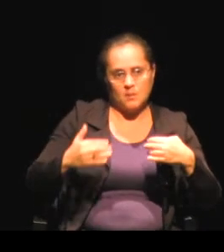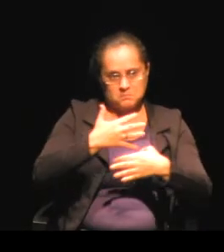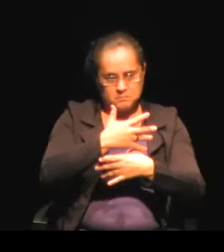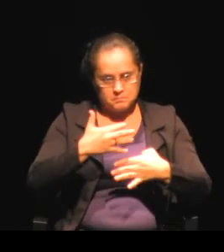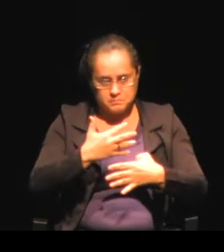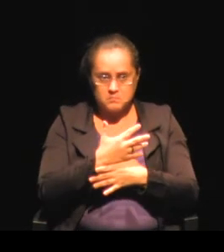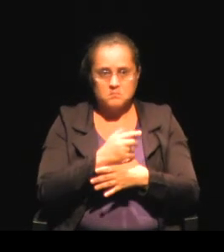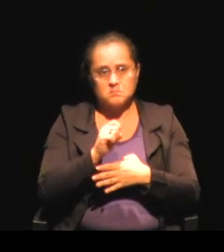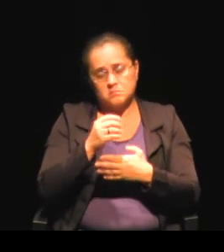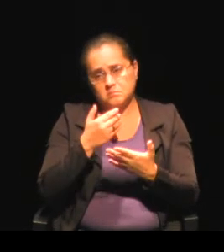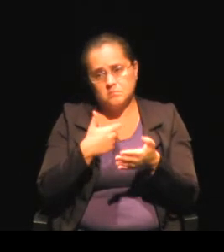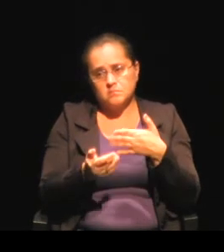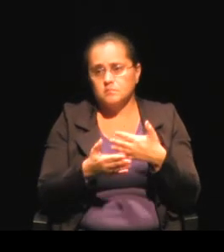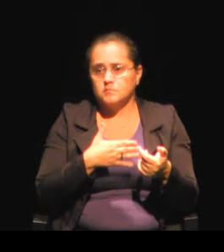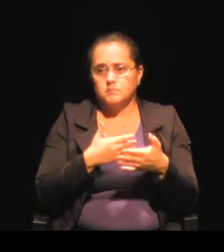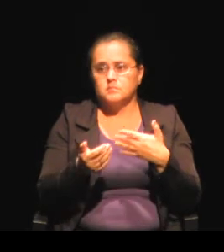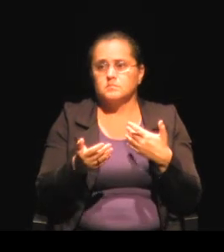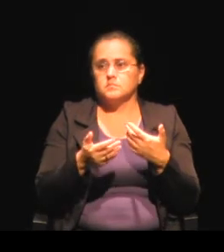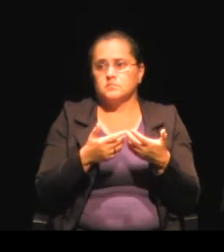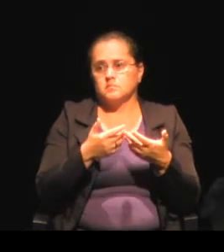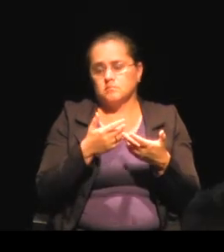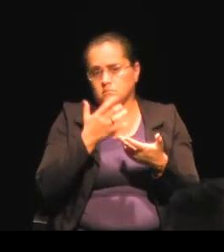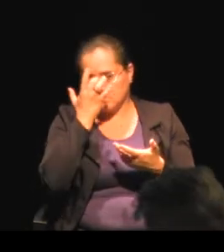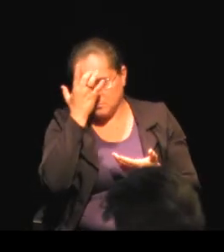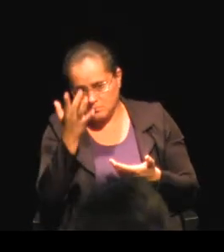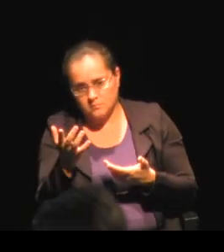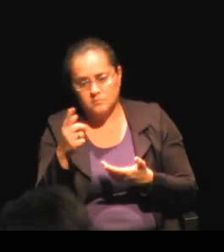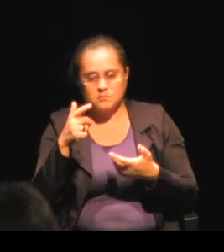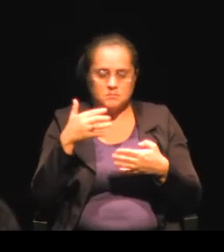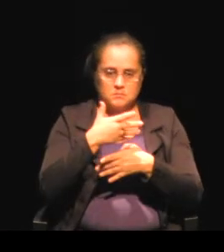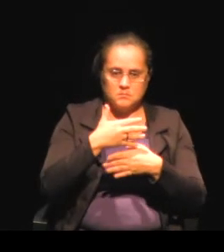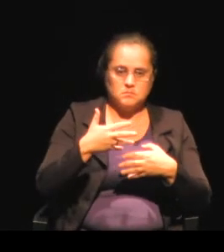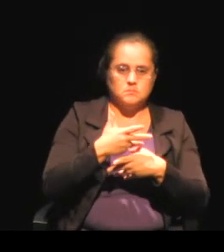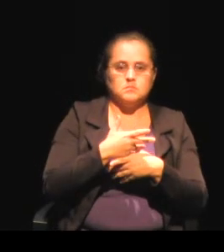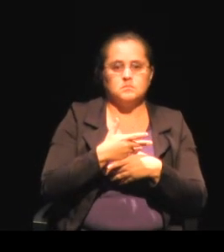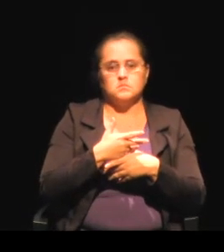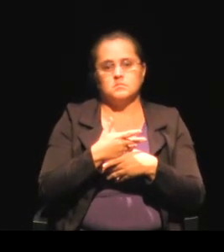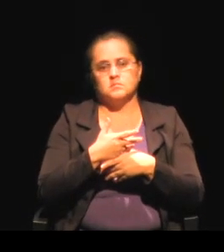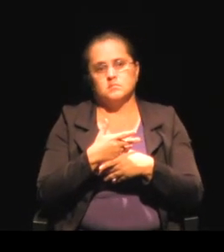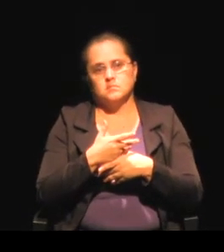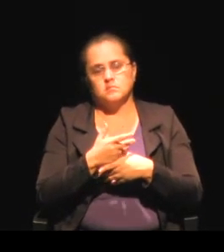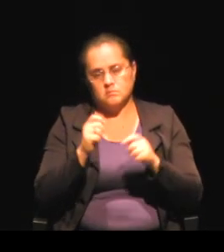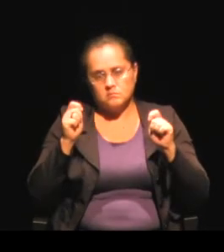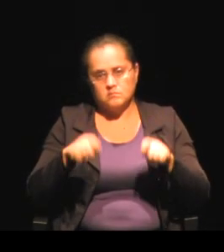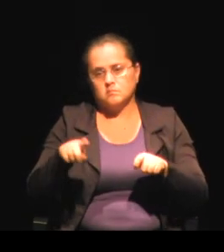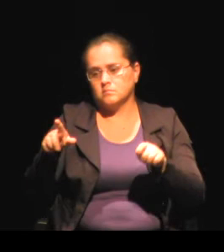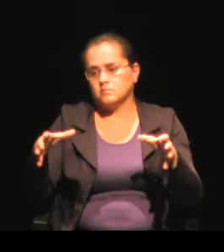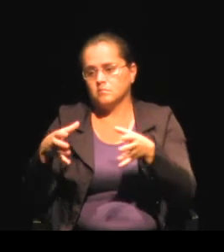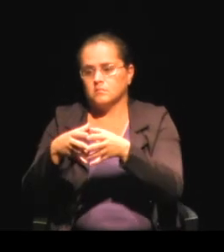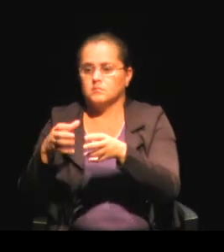jesuítas. Essa é uma delas. Essa catedral é a mais bela das que eu vi, que visitei todas, várias reduções,